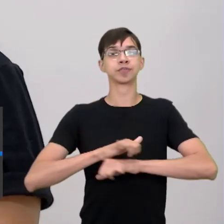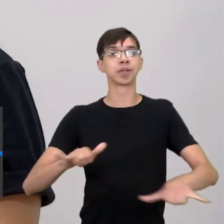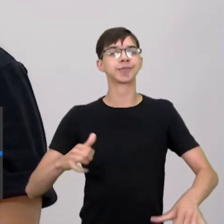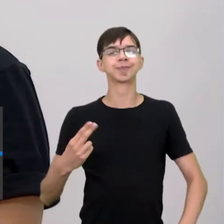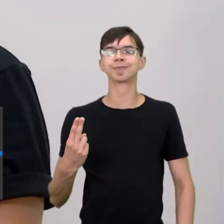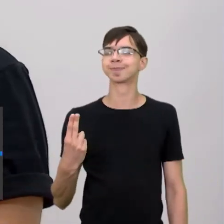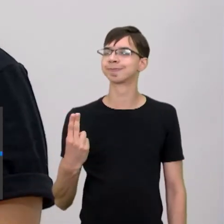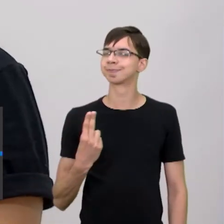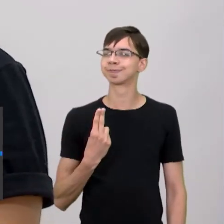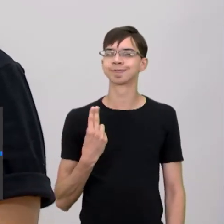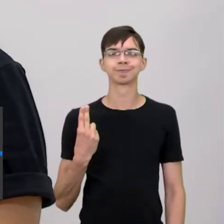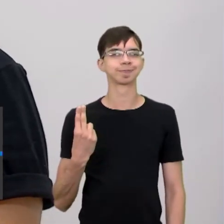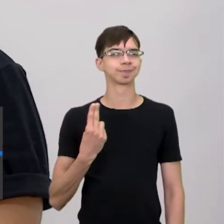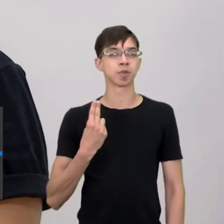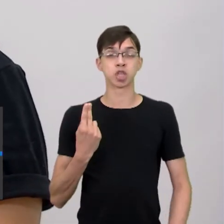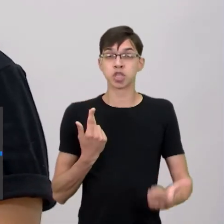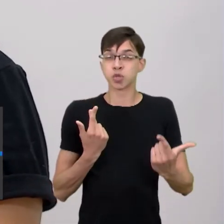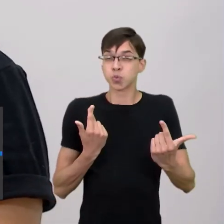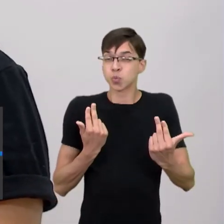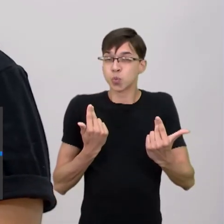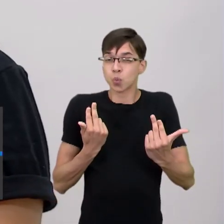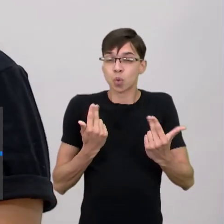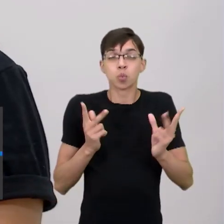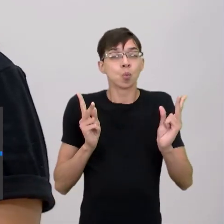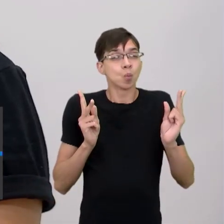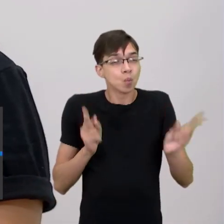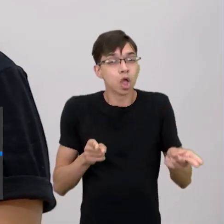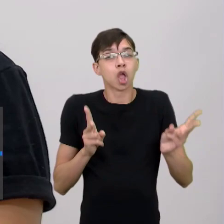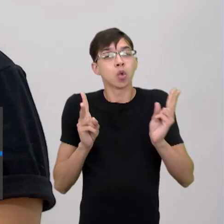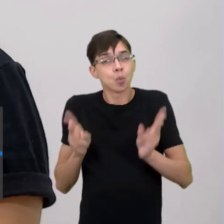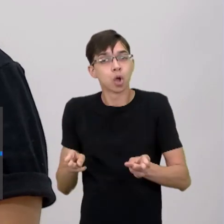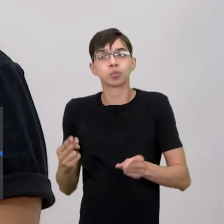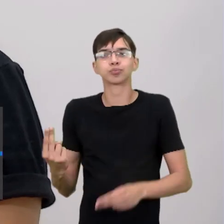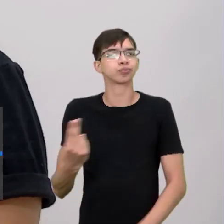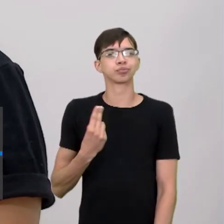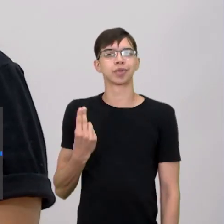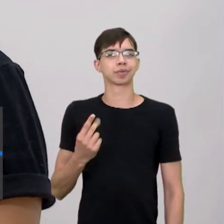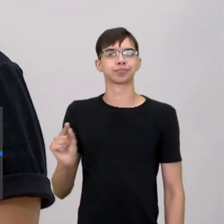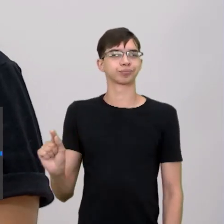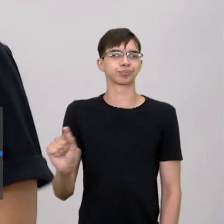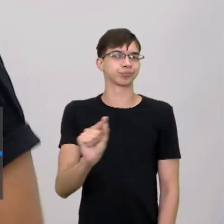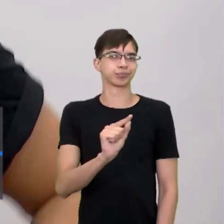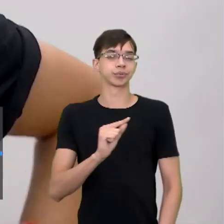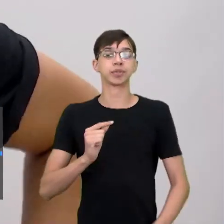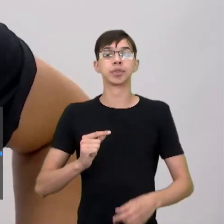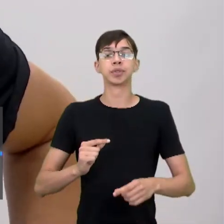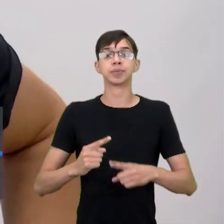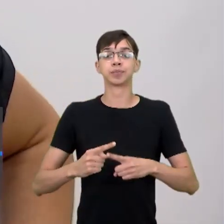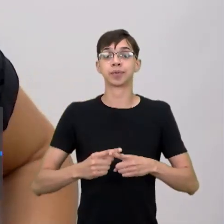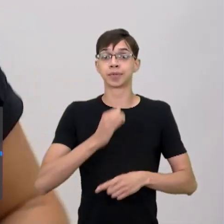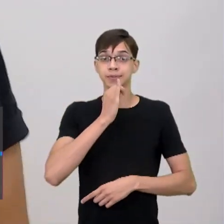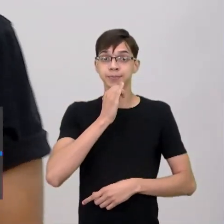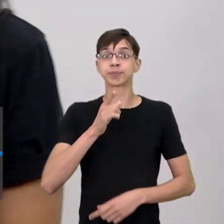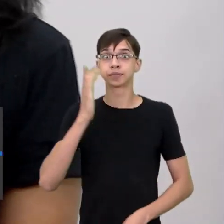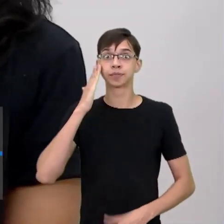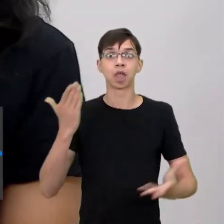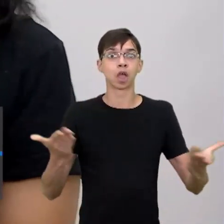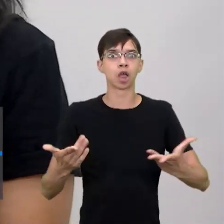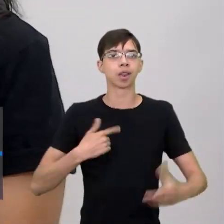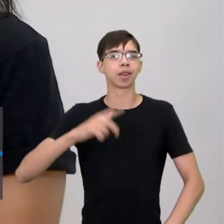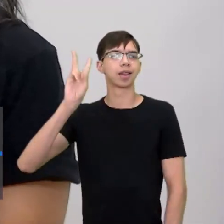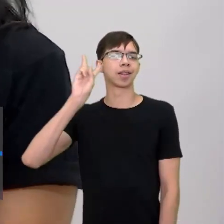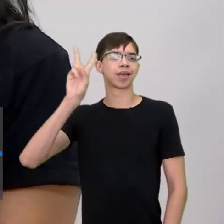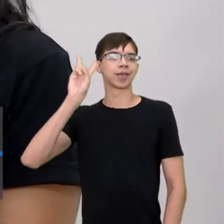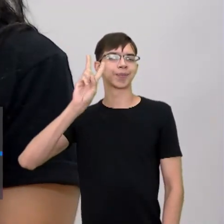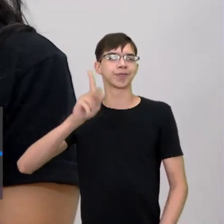possibilidade das pessoas serem iguais, é justamente por causa disso. Mesmo que você... Sabe... Adoro. Lembrei agora.